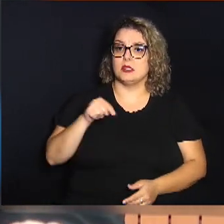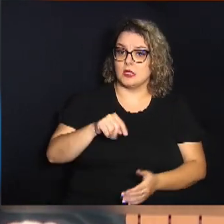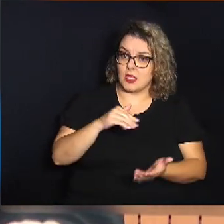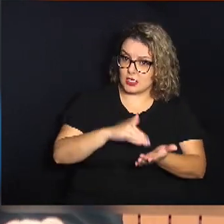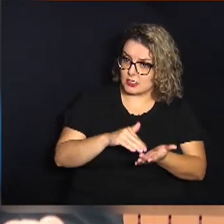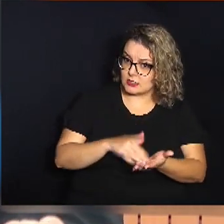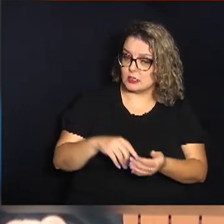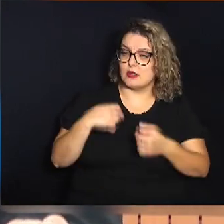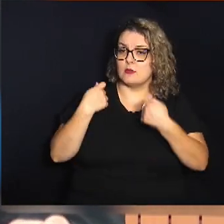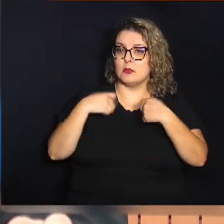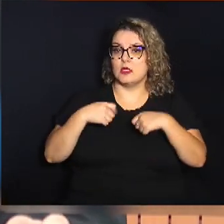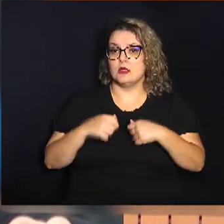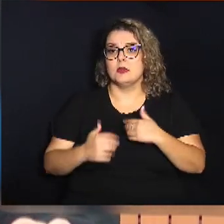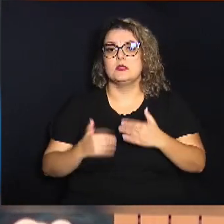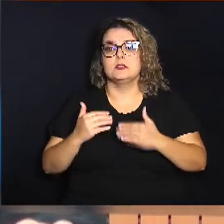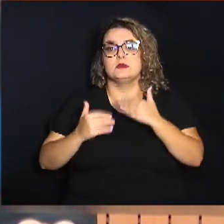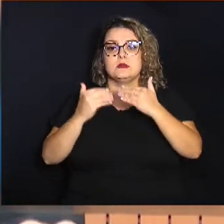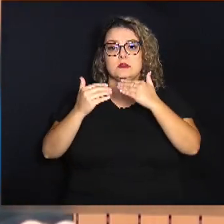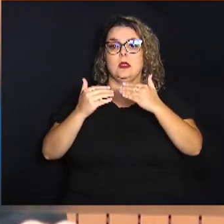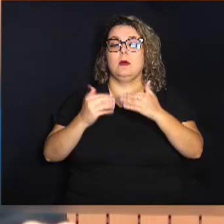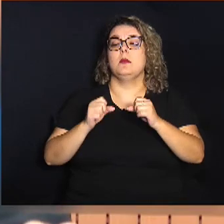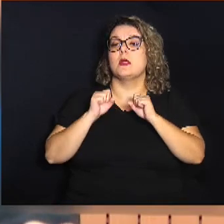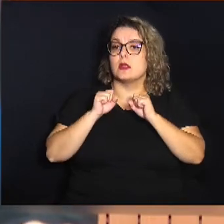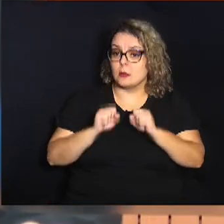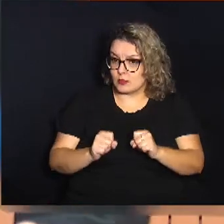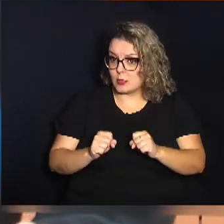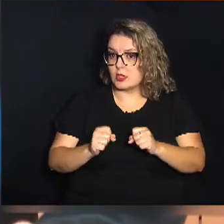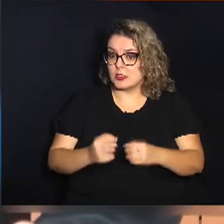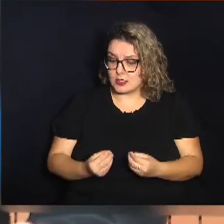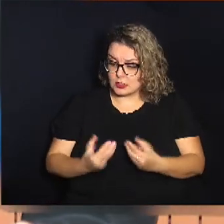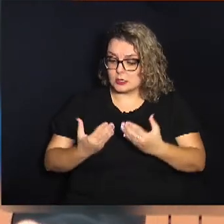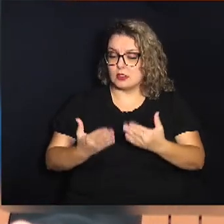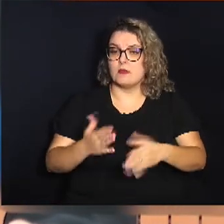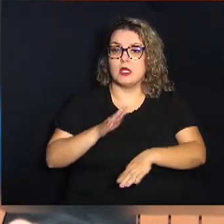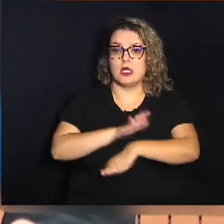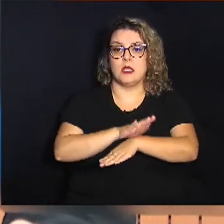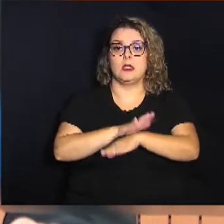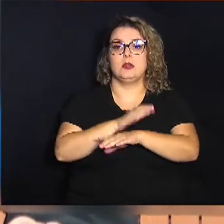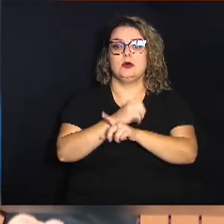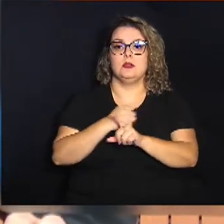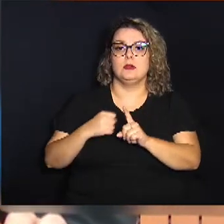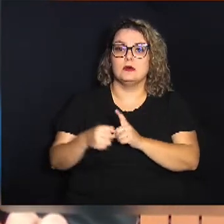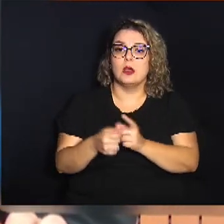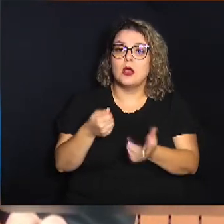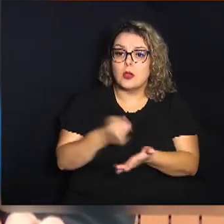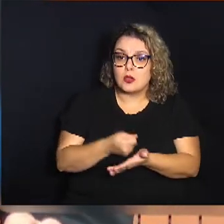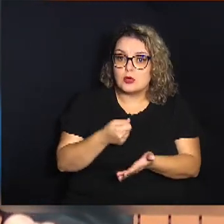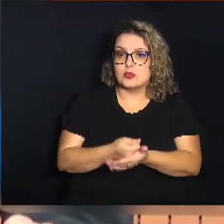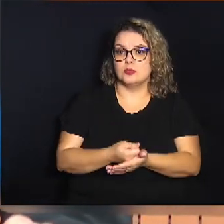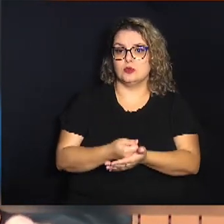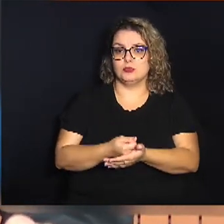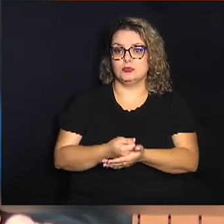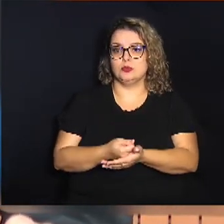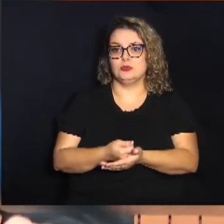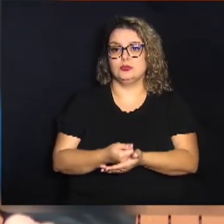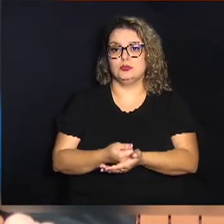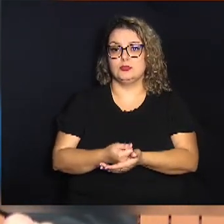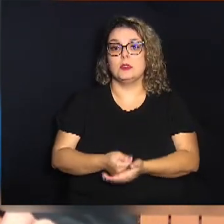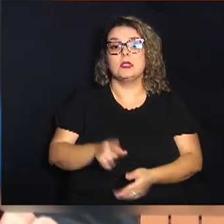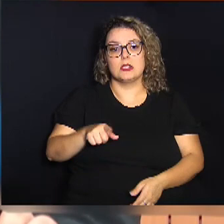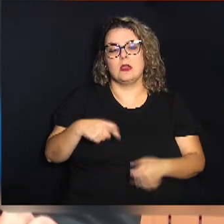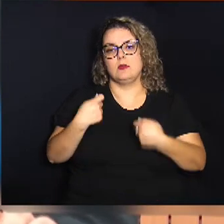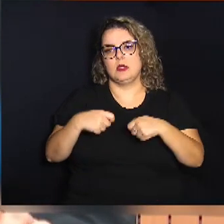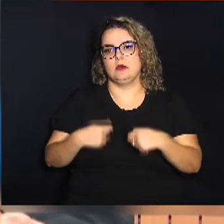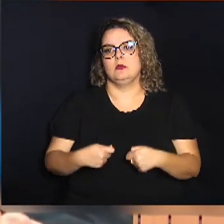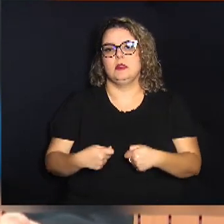precisa se desenvolver para que ela possa levar a assistência social, cumprir a parte que lhe é devida